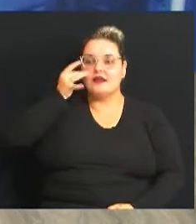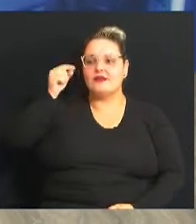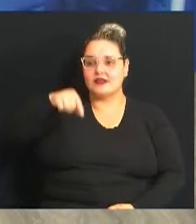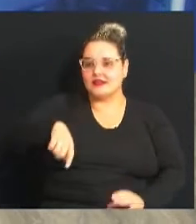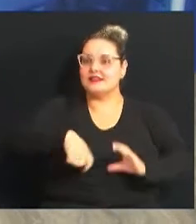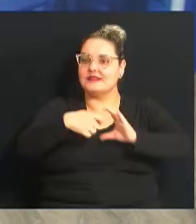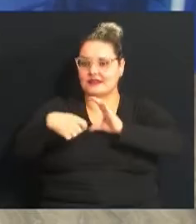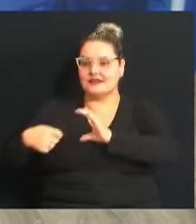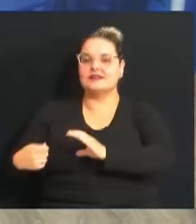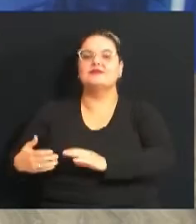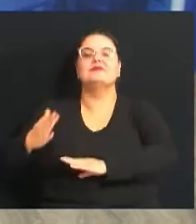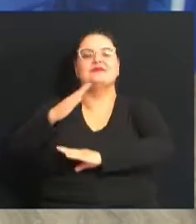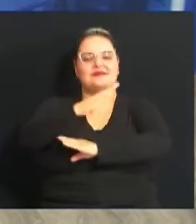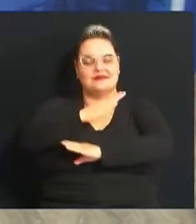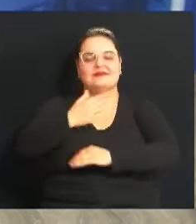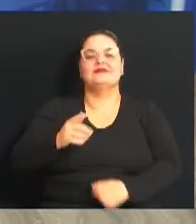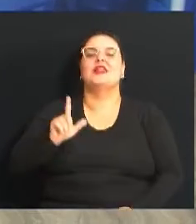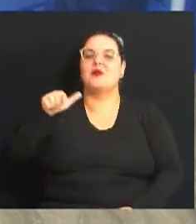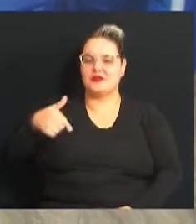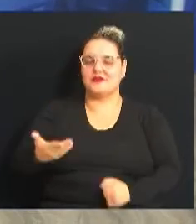Notícia, depois do nosso intervalo.